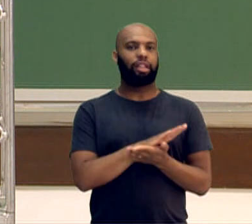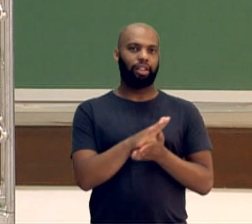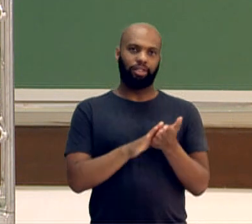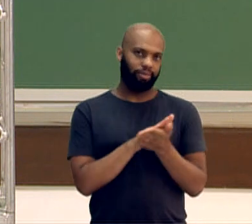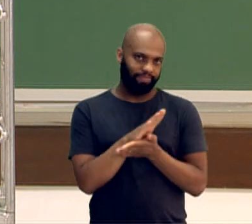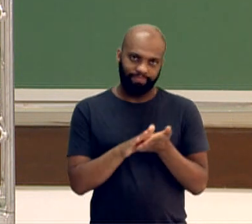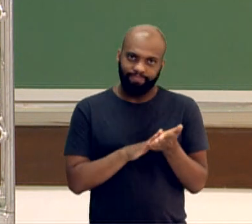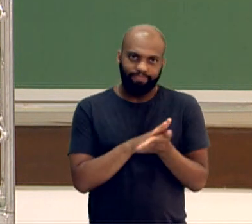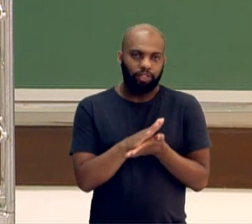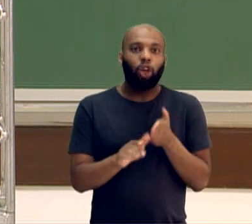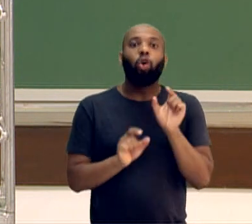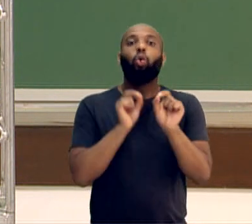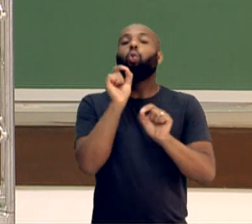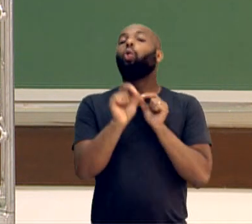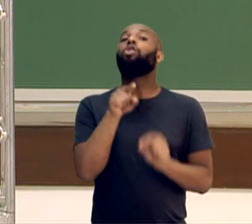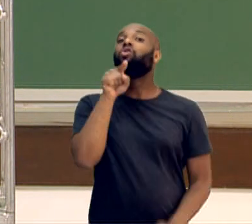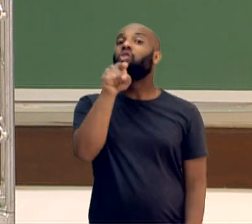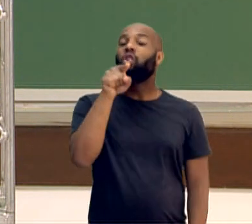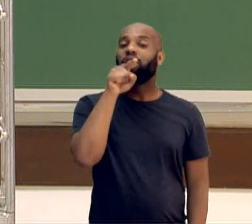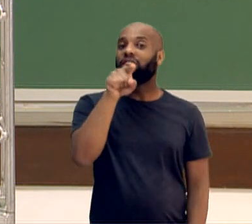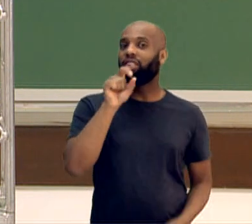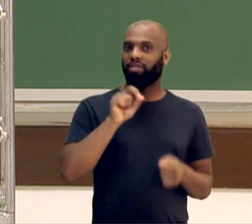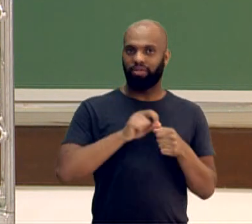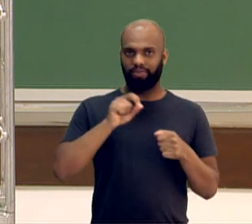sua subsistência. O que que você faz?